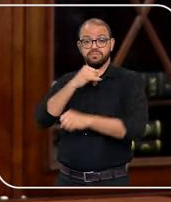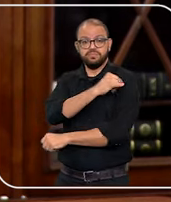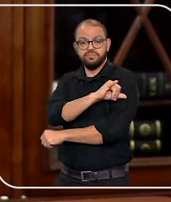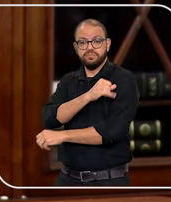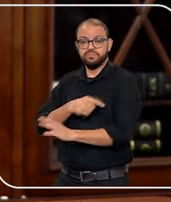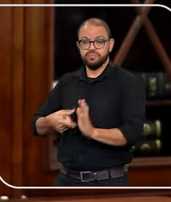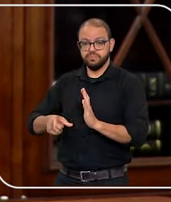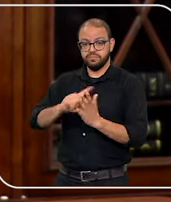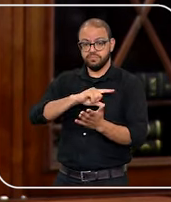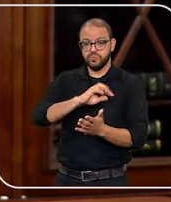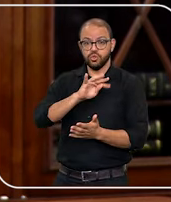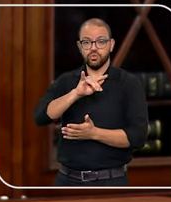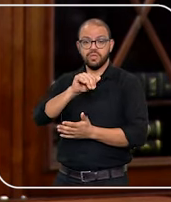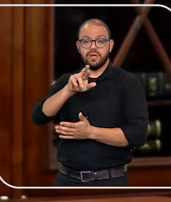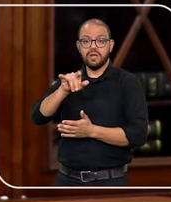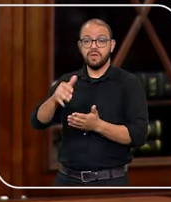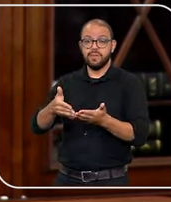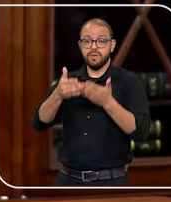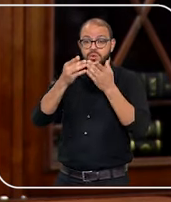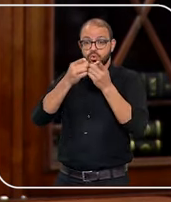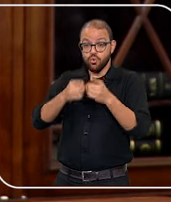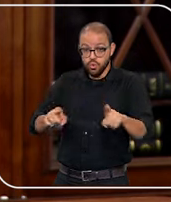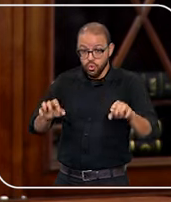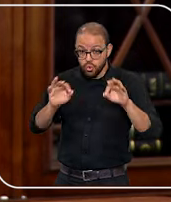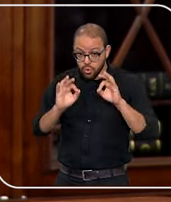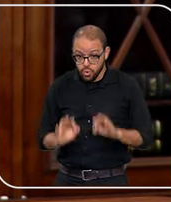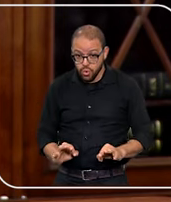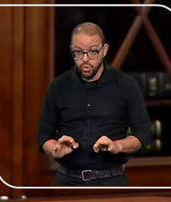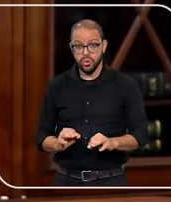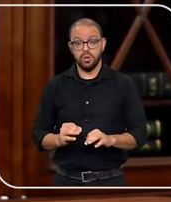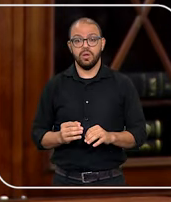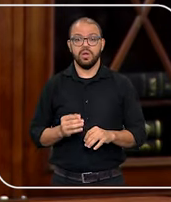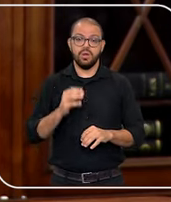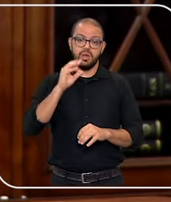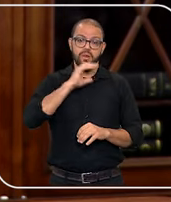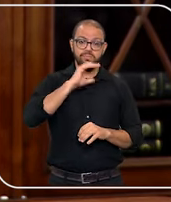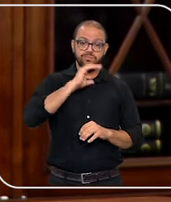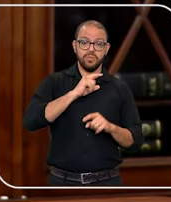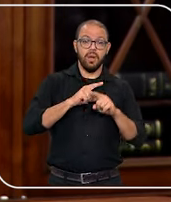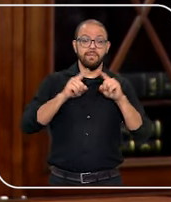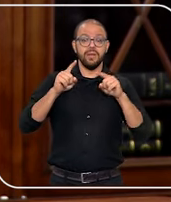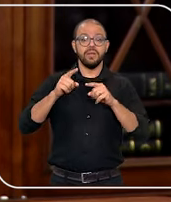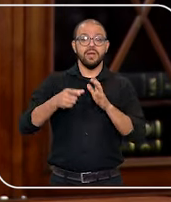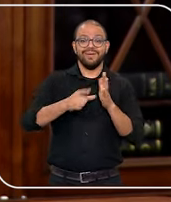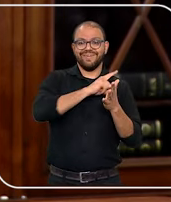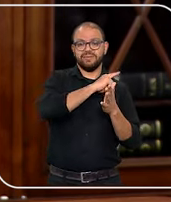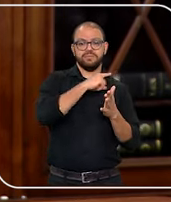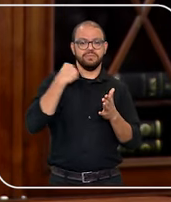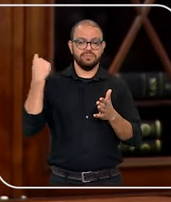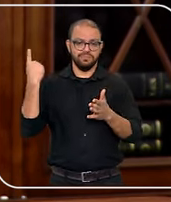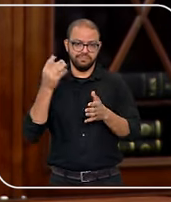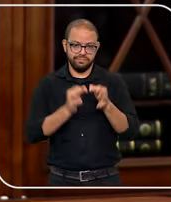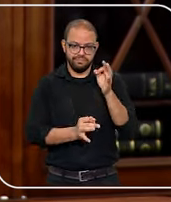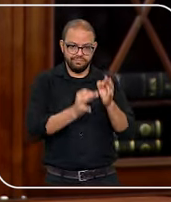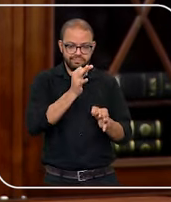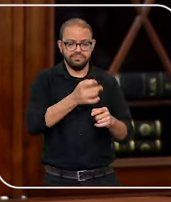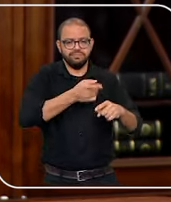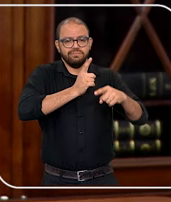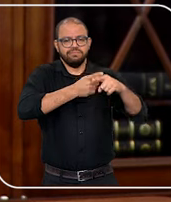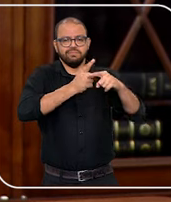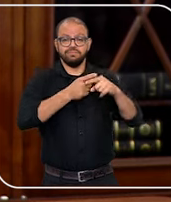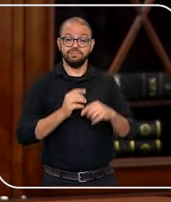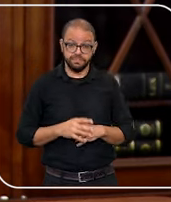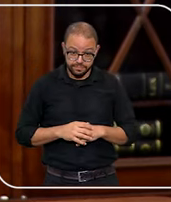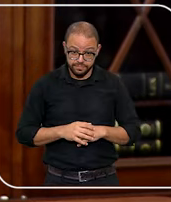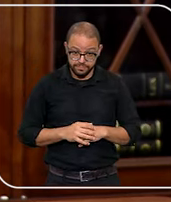Janeiro e obteve a antecipação da tutela recursal para que o divórcio fosse reconhecido provisoriamente, mas ele faleceu antes do julgamento